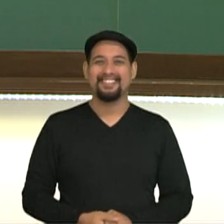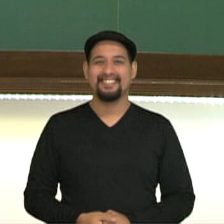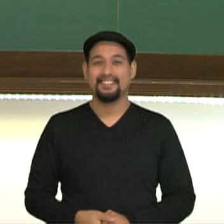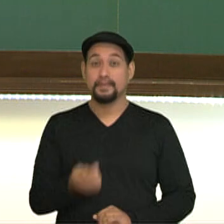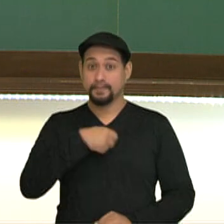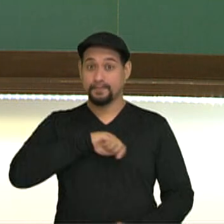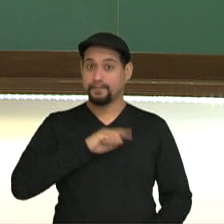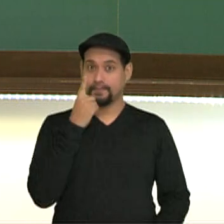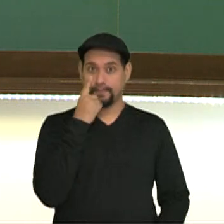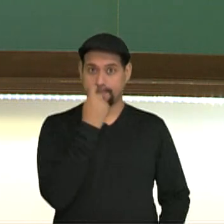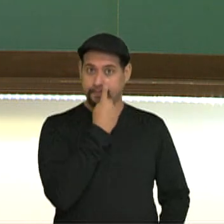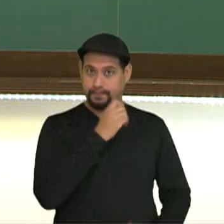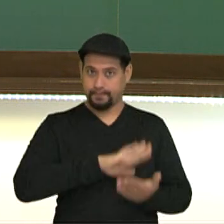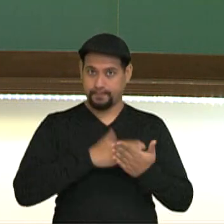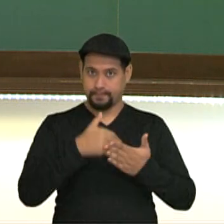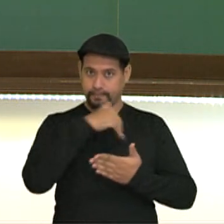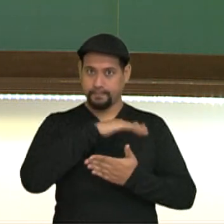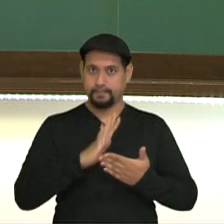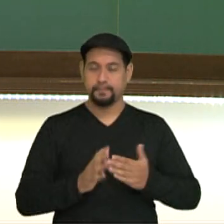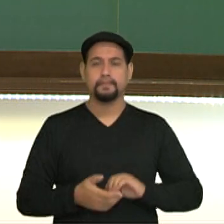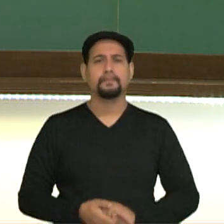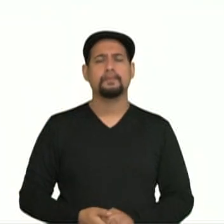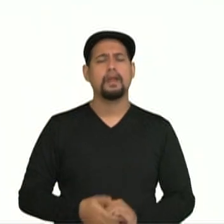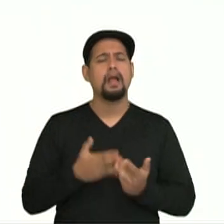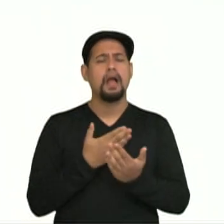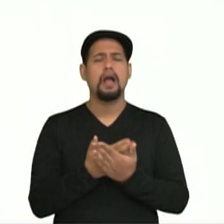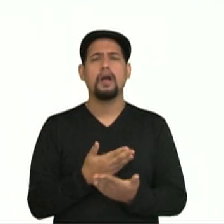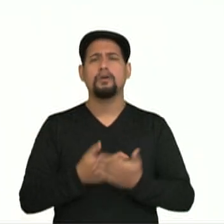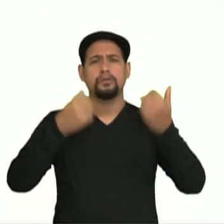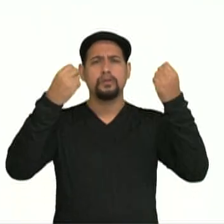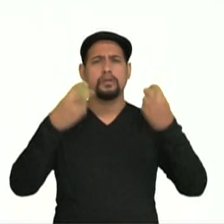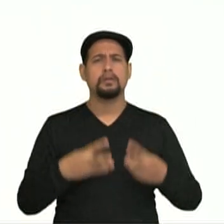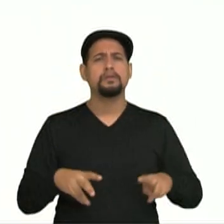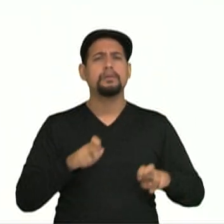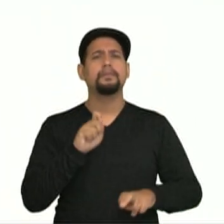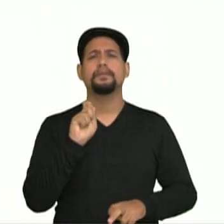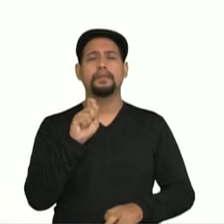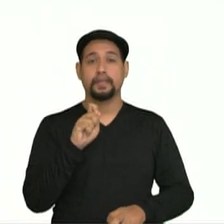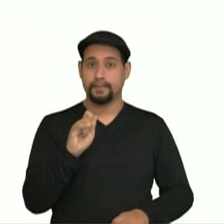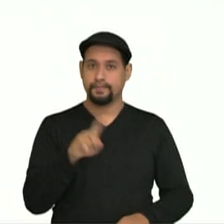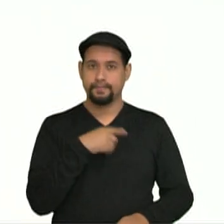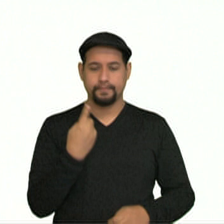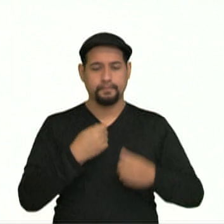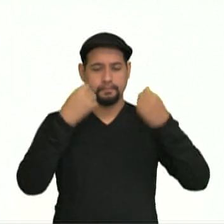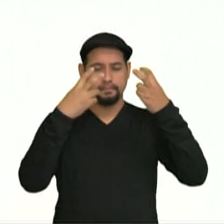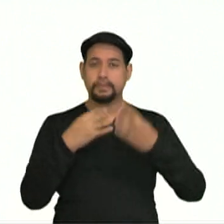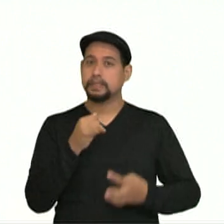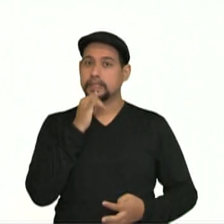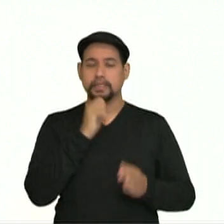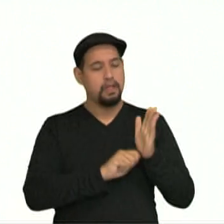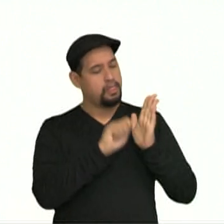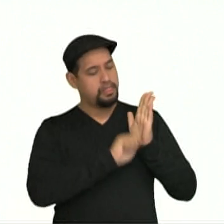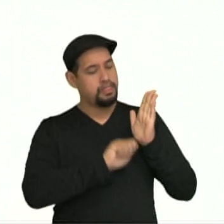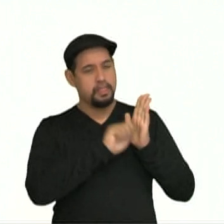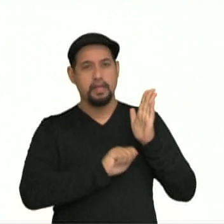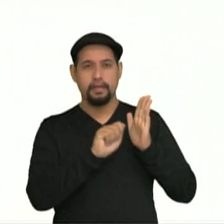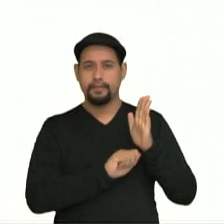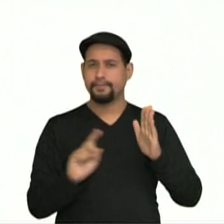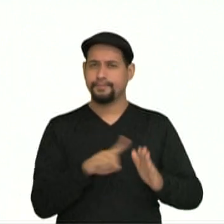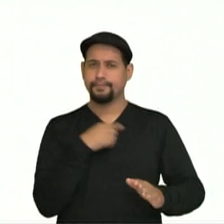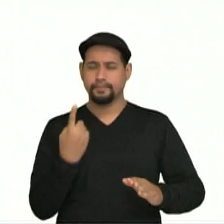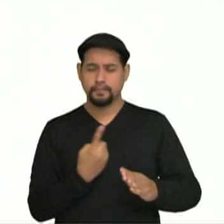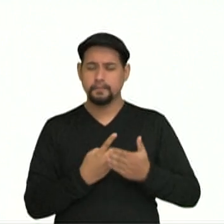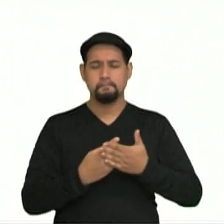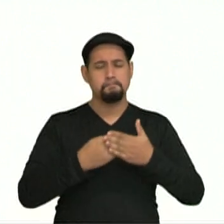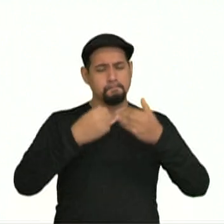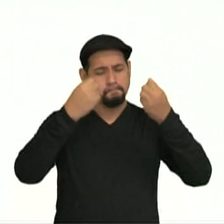Então, a aula de hoje nós vamos falar vamos aprimorar, como sempre, o nosso vocabulário através dos textos e vamos aprofundar sobre o